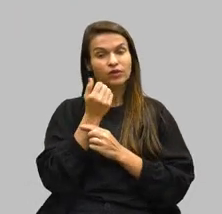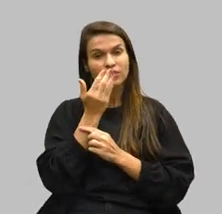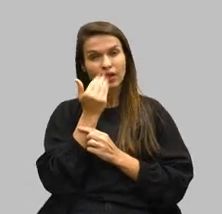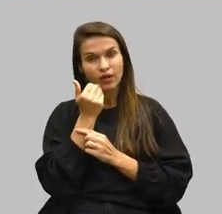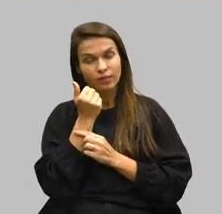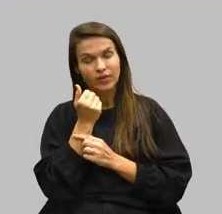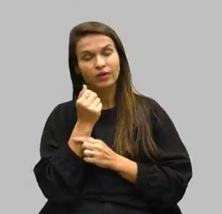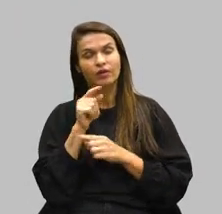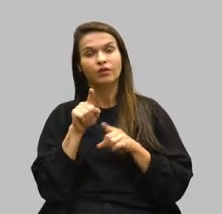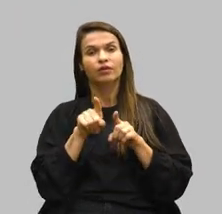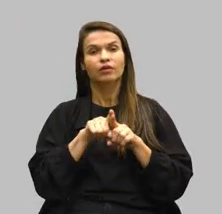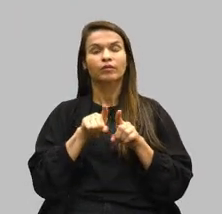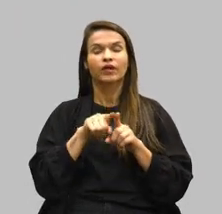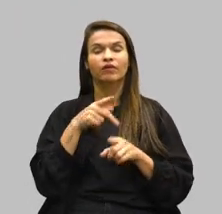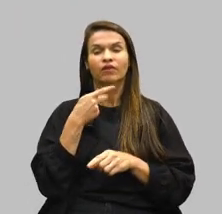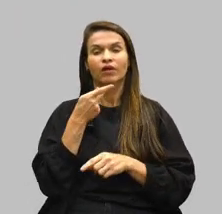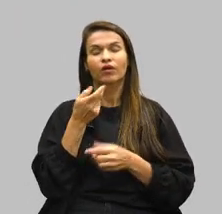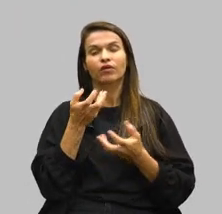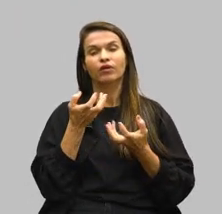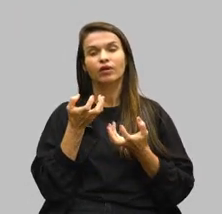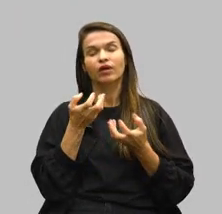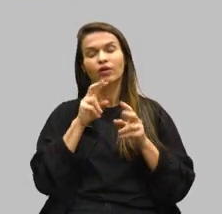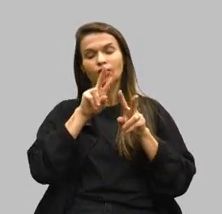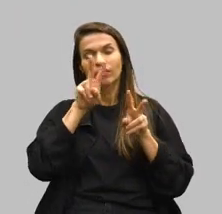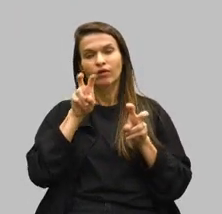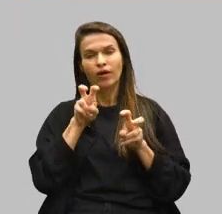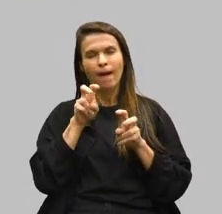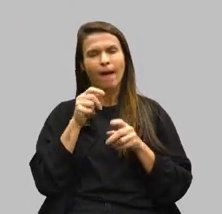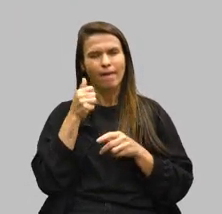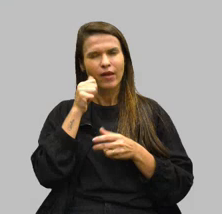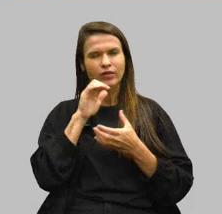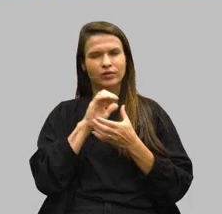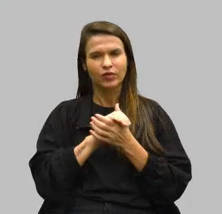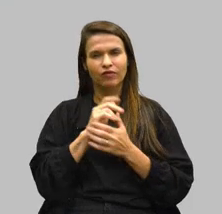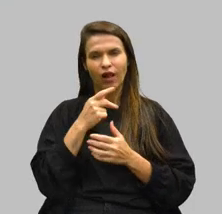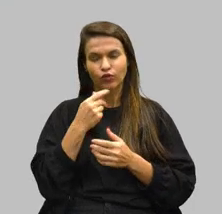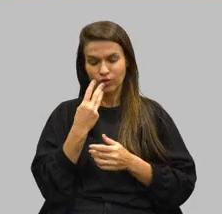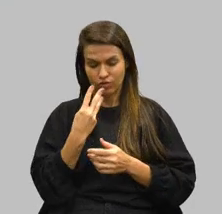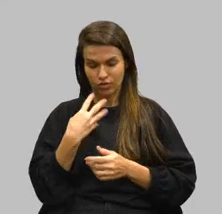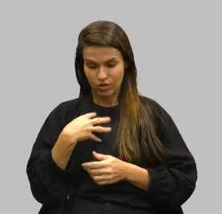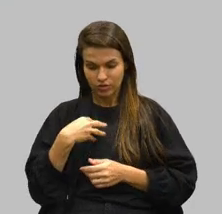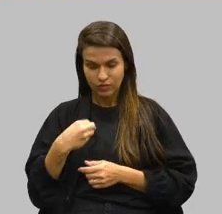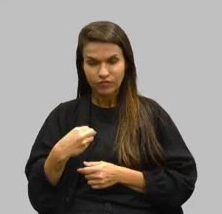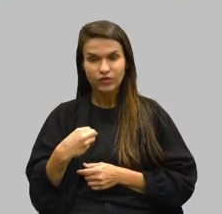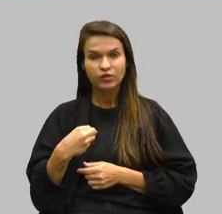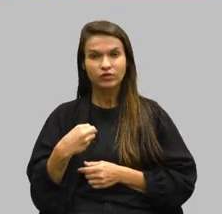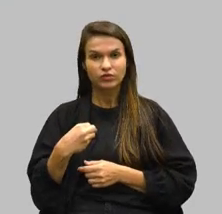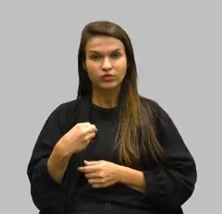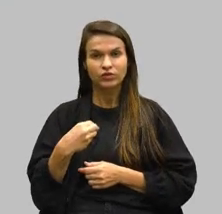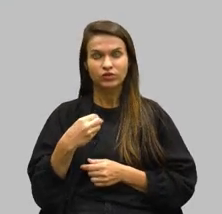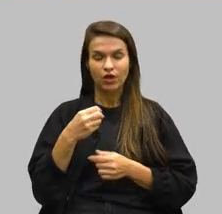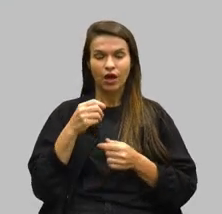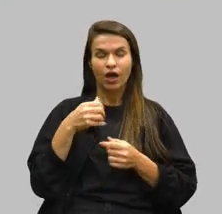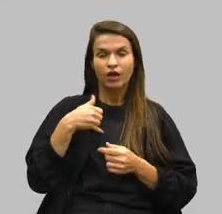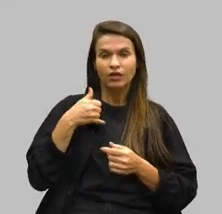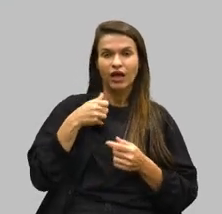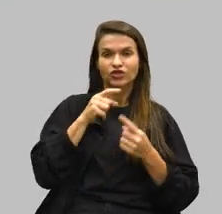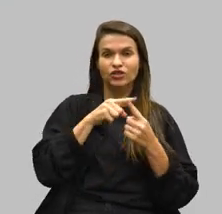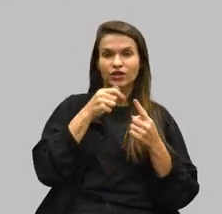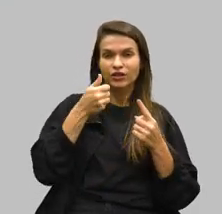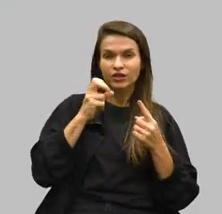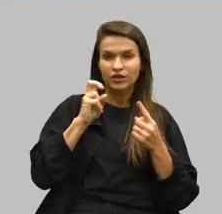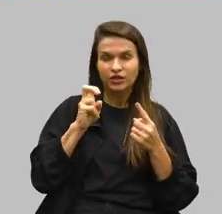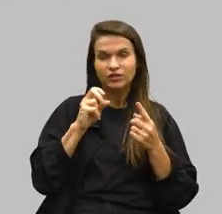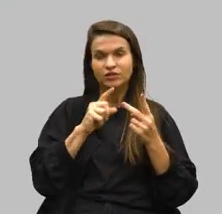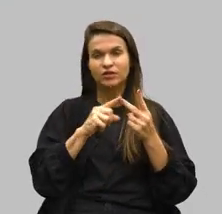estamos falando e aí eu quero abrir um parêntese aqui esses dias a minha esposa falou assim eu tenho três filhos 15 13 e 6 ela